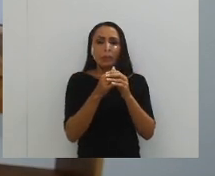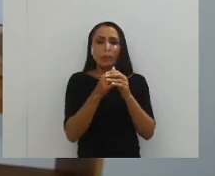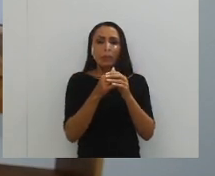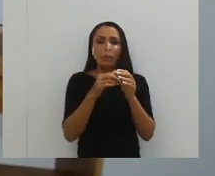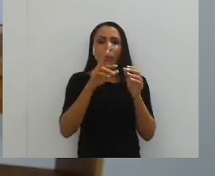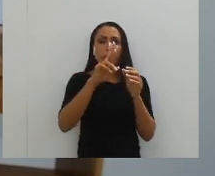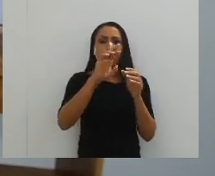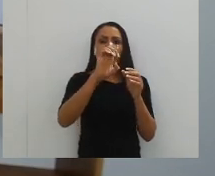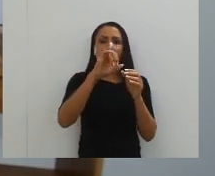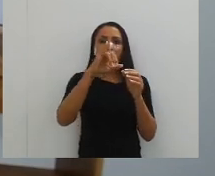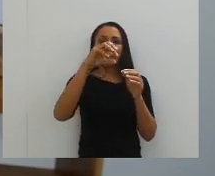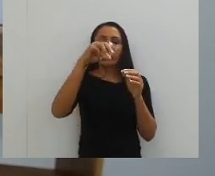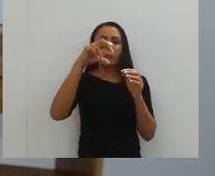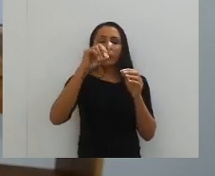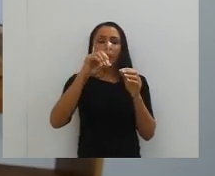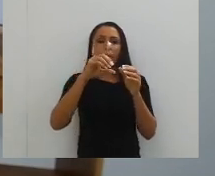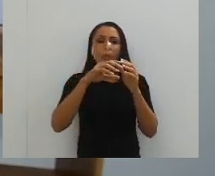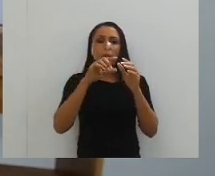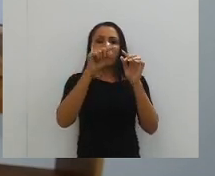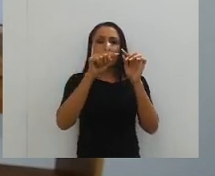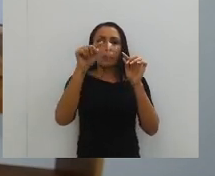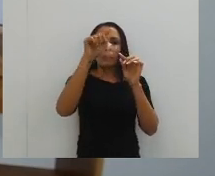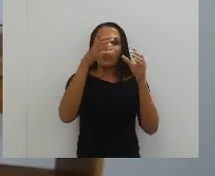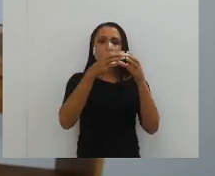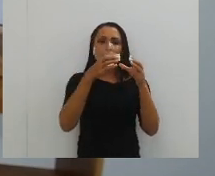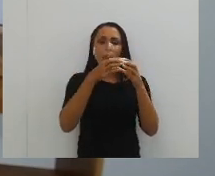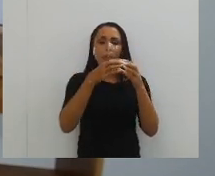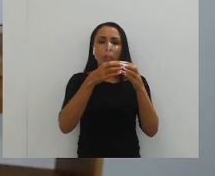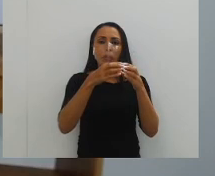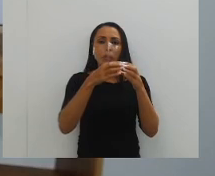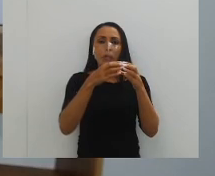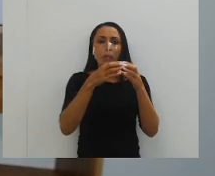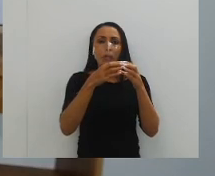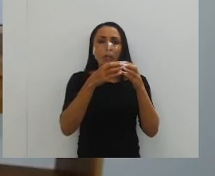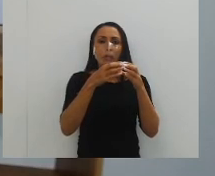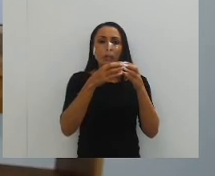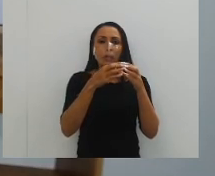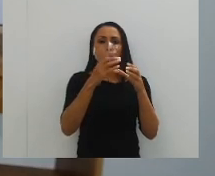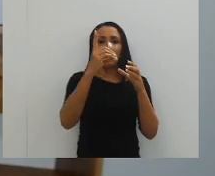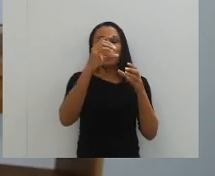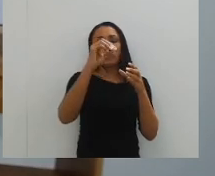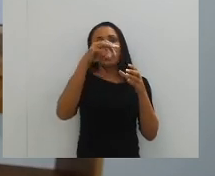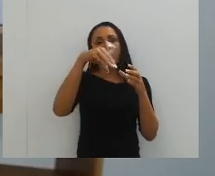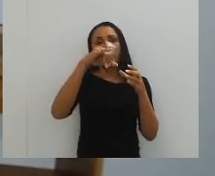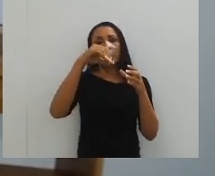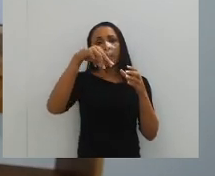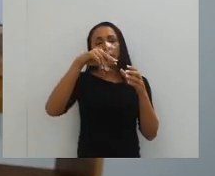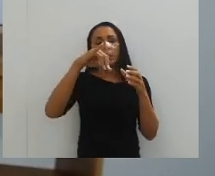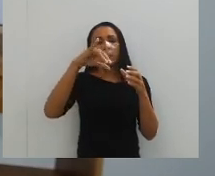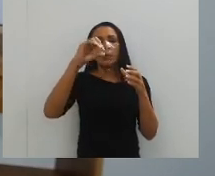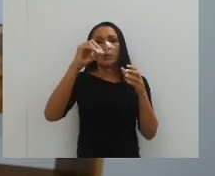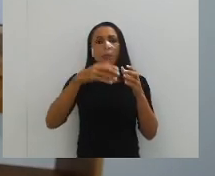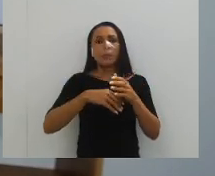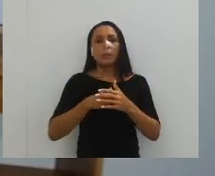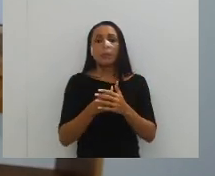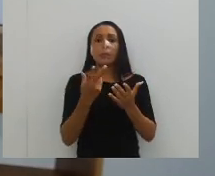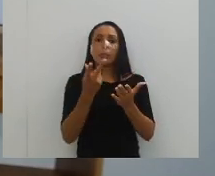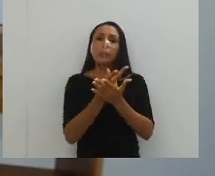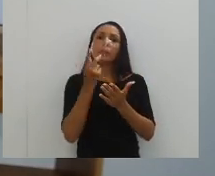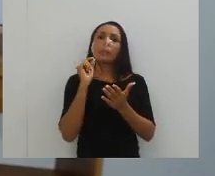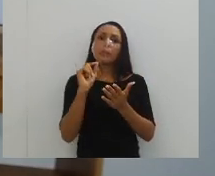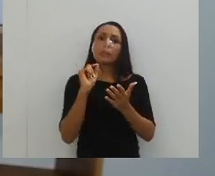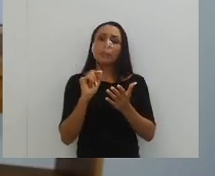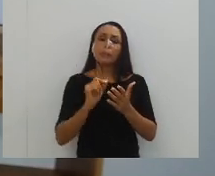um reino. E um conjunto de reinos formam um domínio. Então, o que é que vai